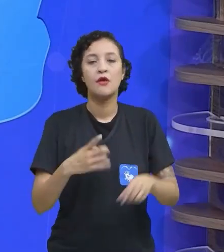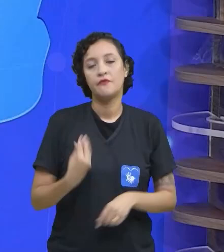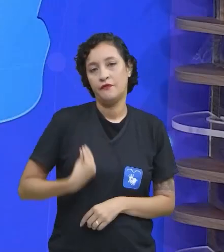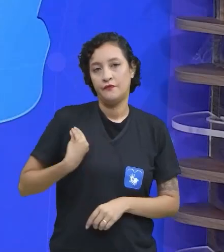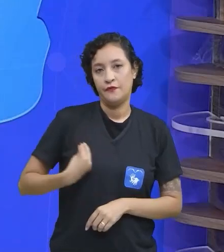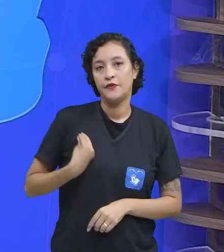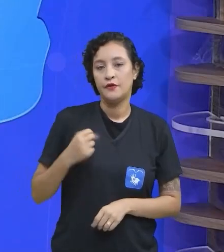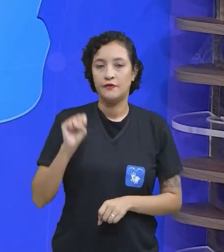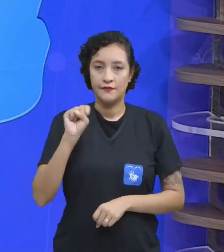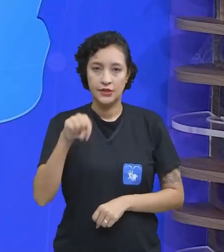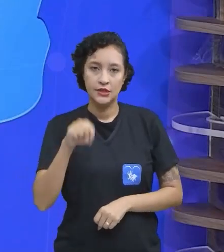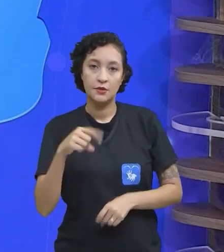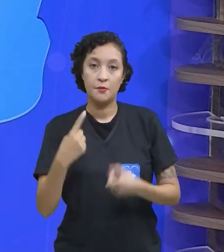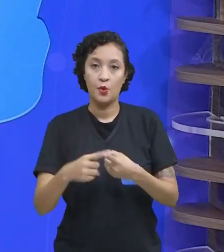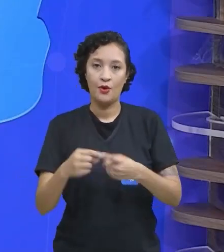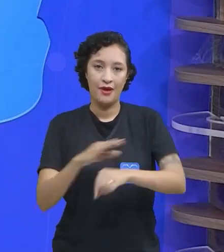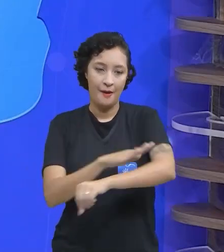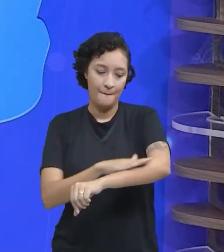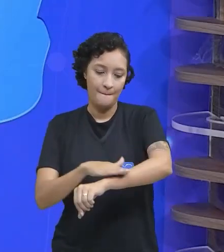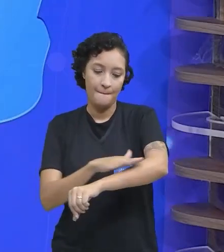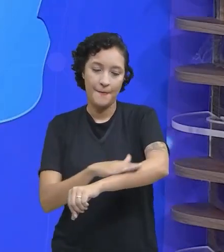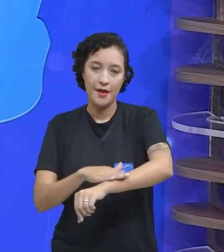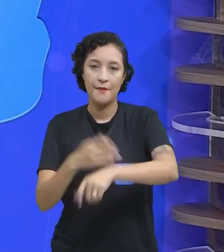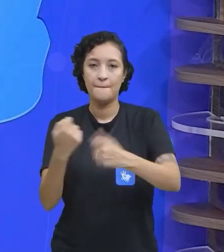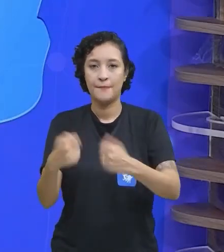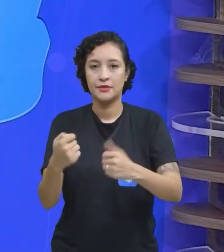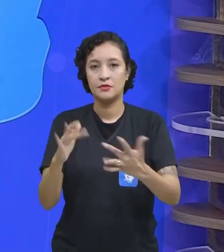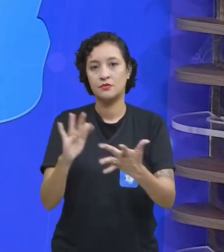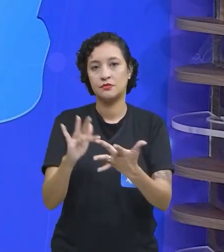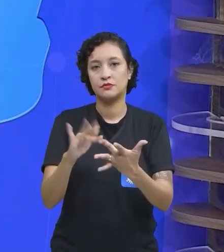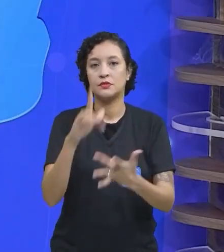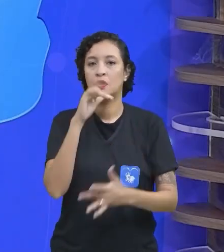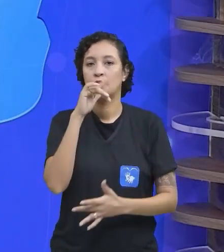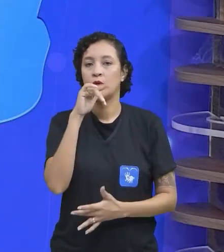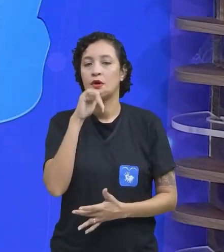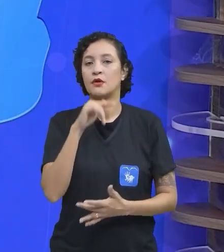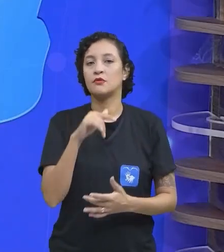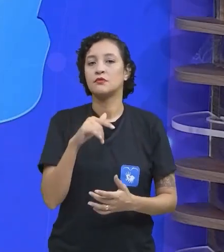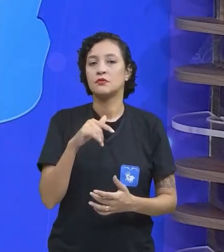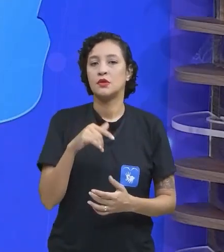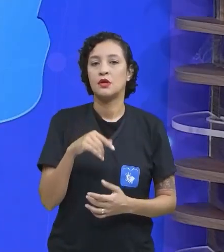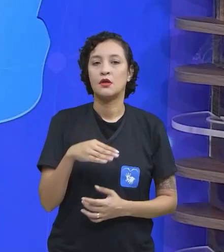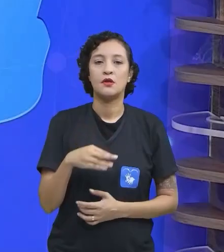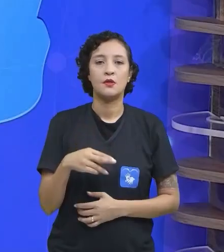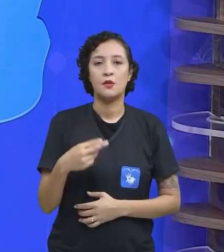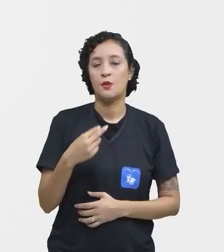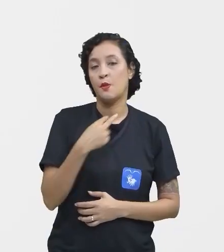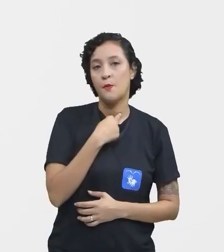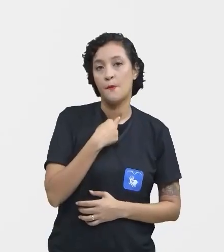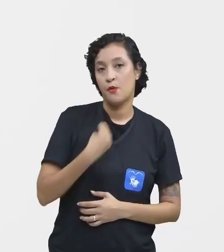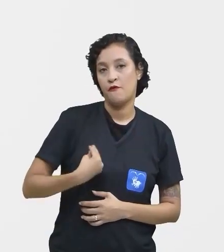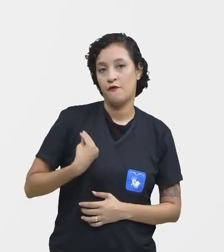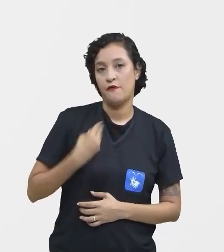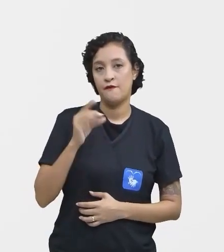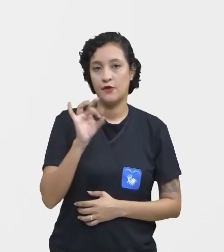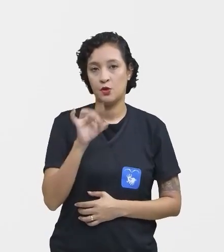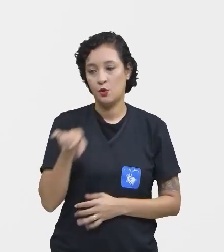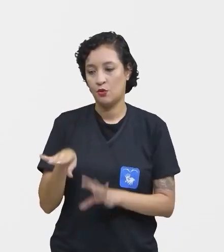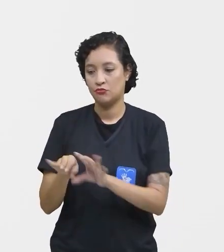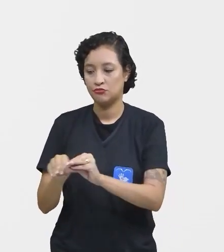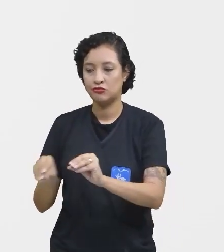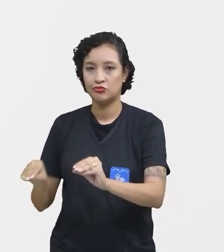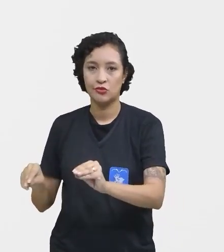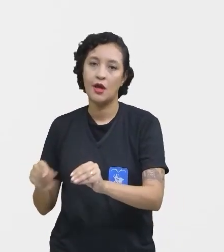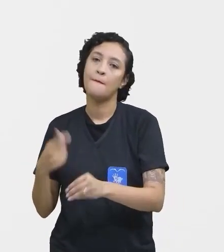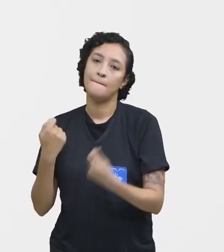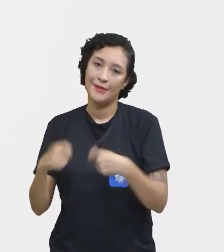por conta da pele dele, que precisa dessa água, né, para que ele seja hidratado. Ele não pode viver só na terra, ele precisa também da água.